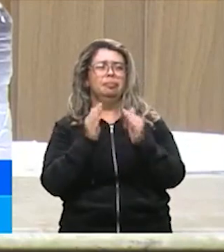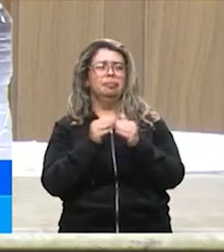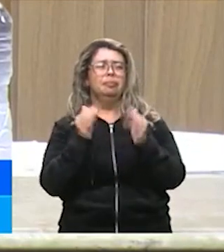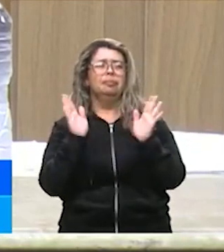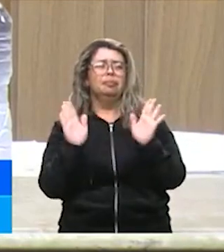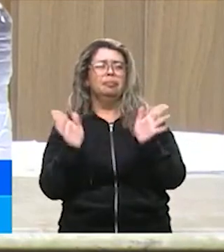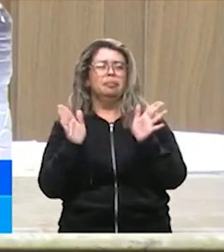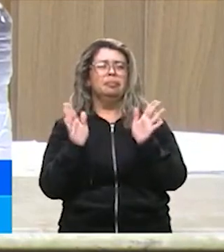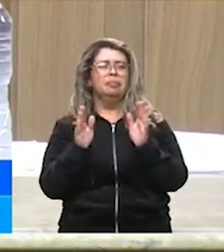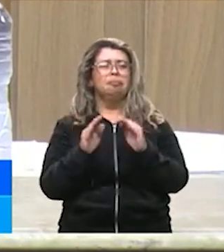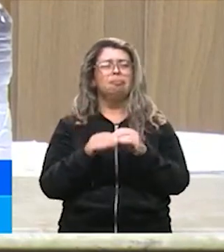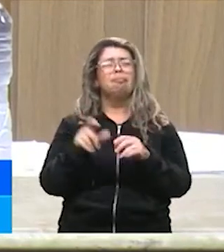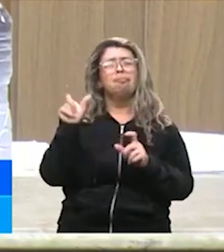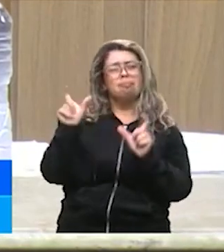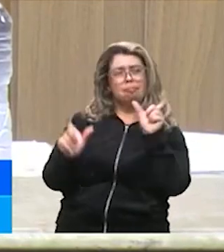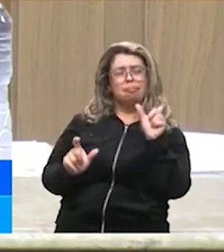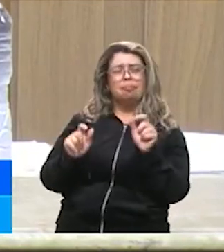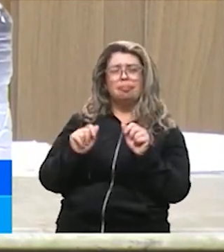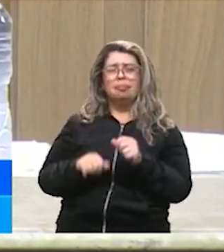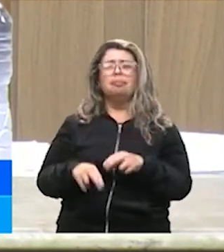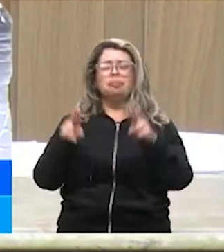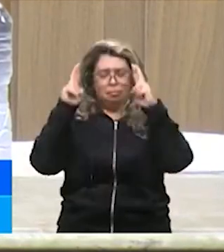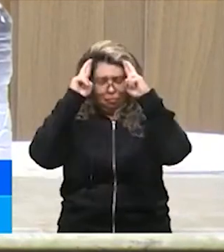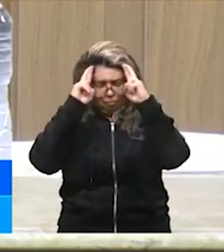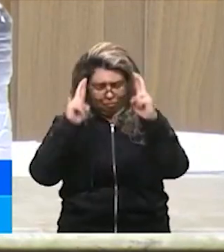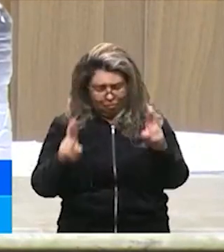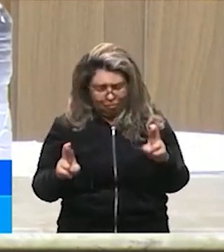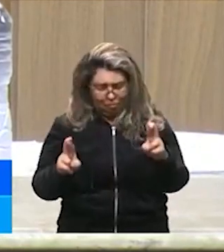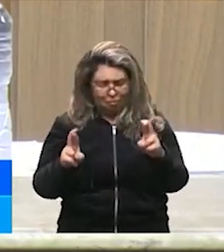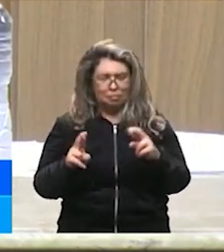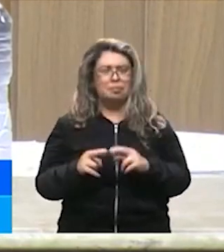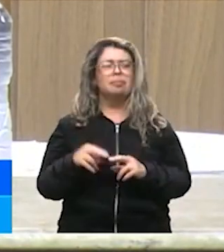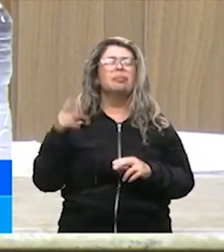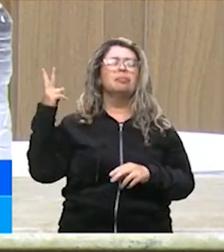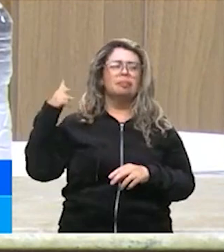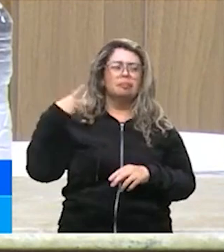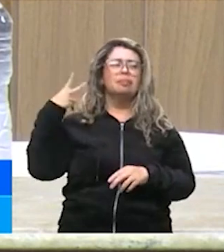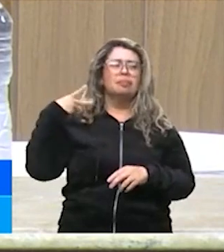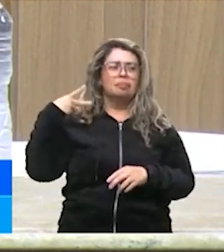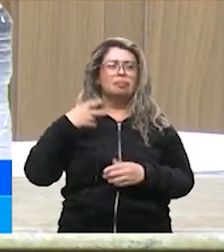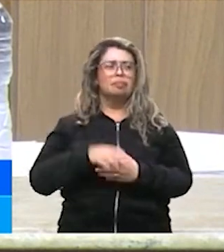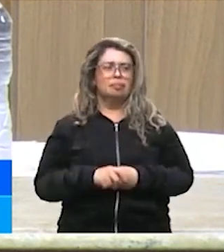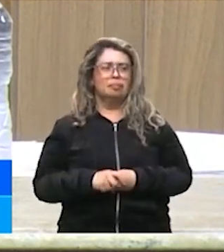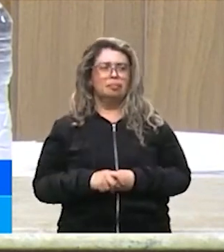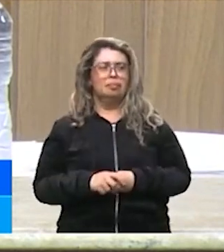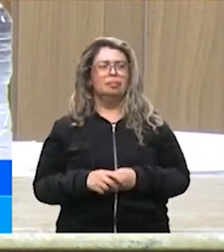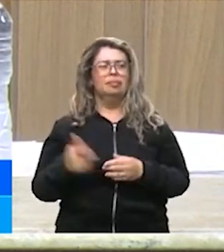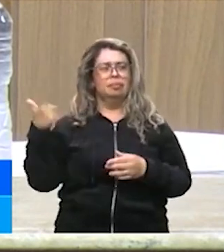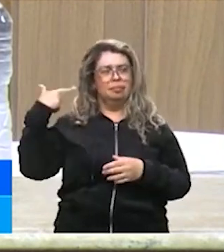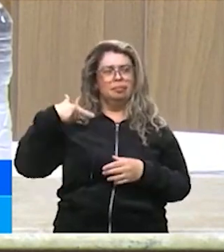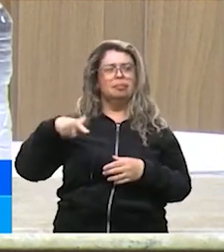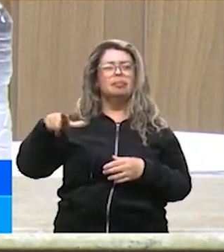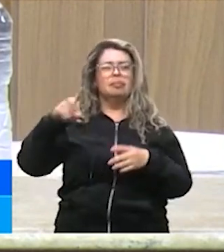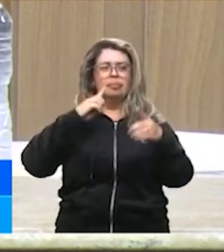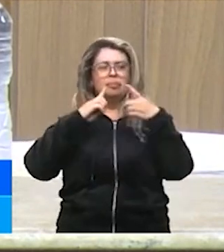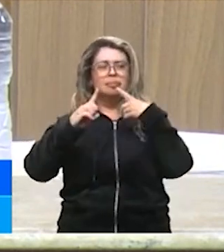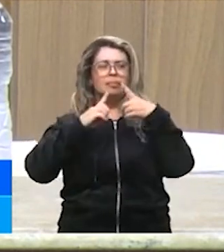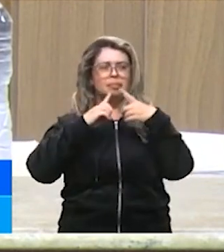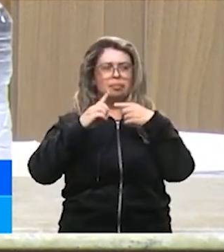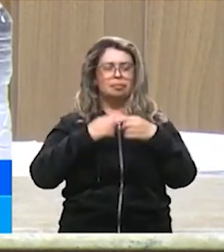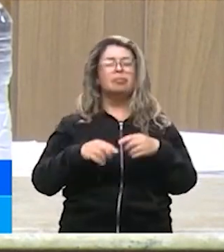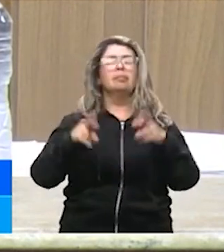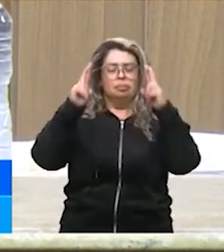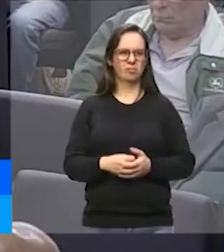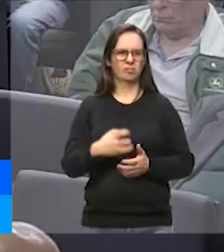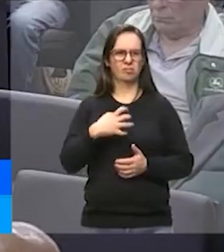que a plateia Mantenha o Respeito com os nobres pares vamos continuar a discussão mas